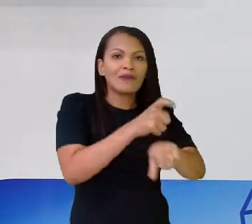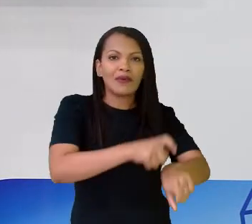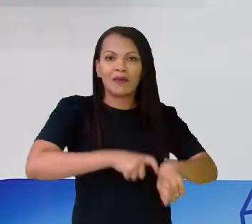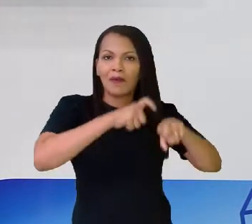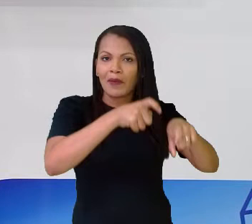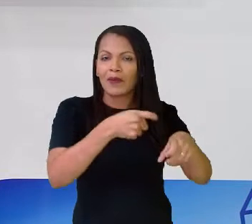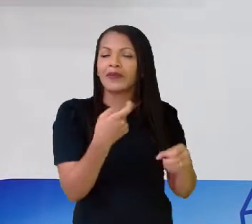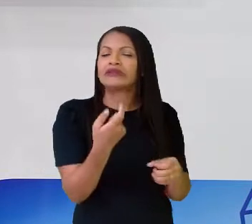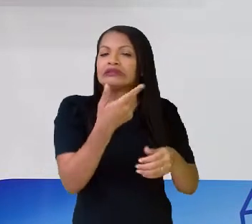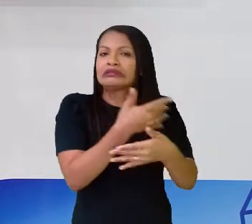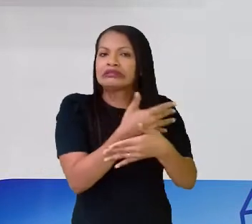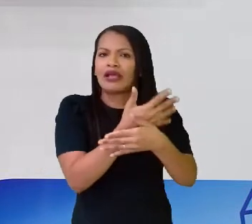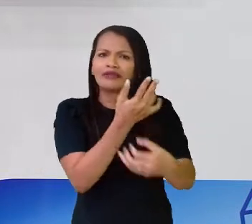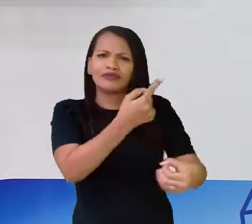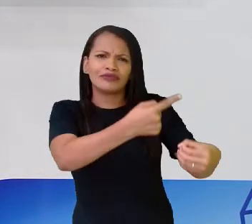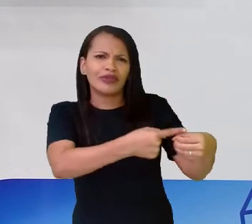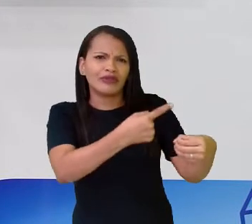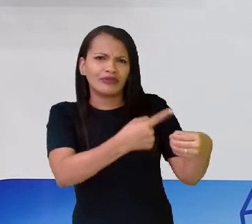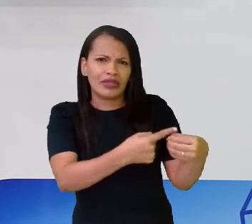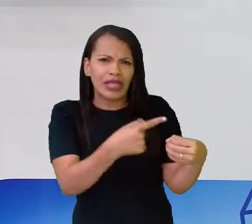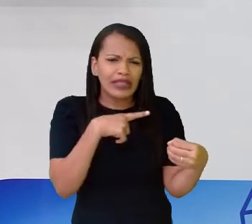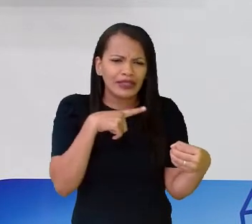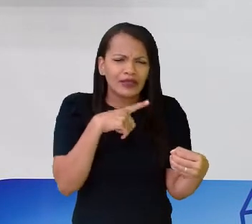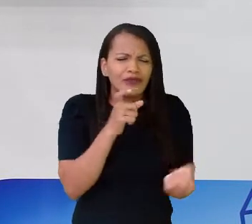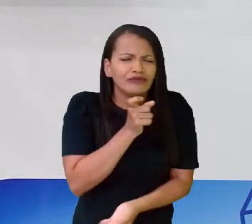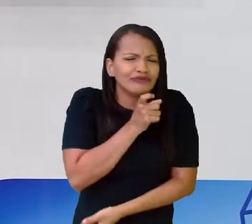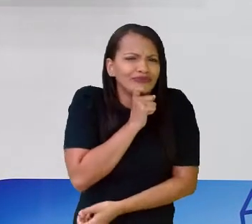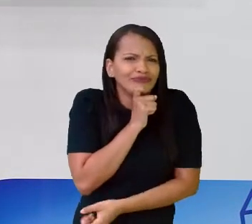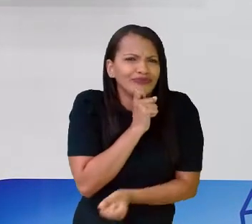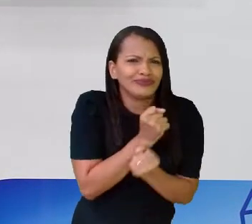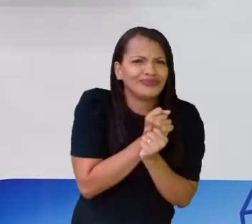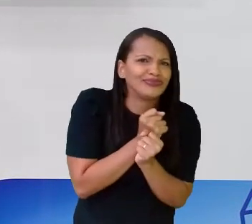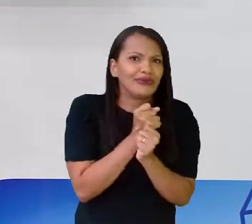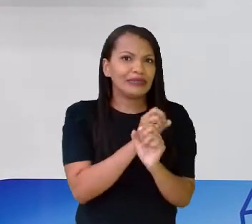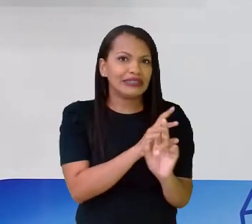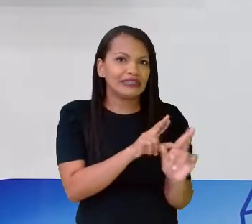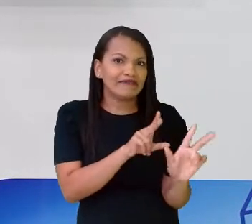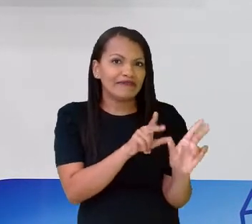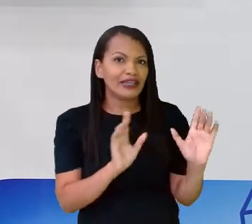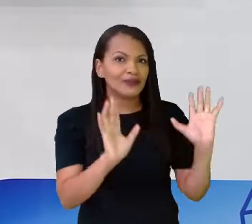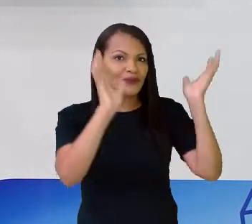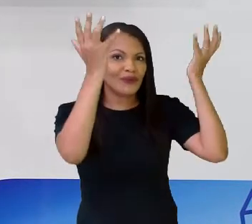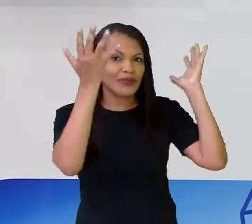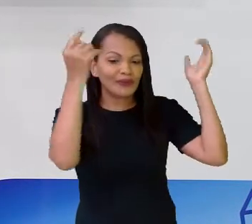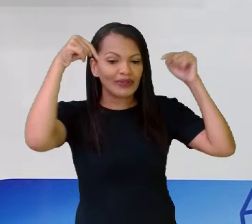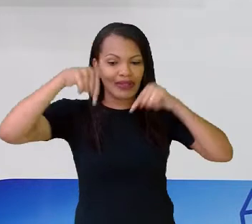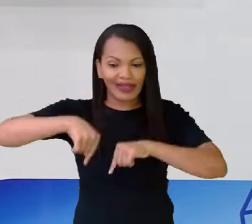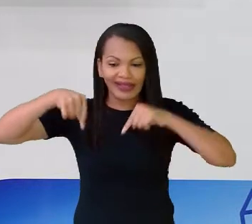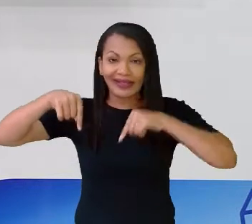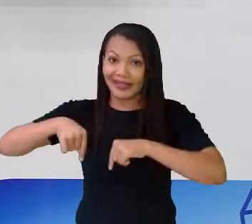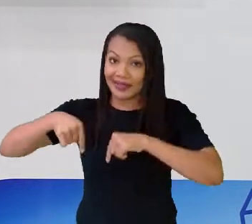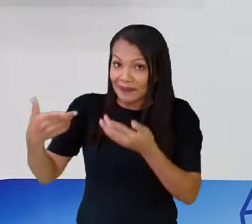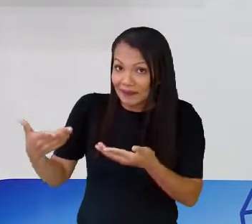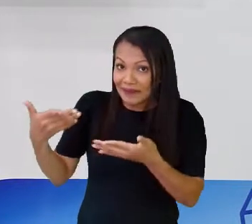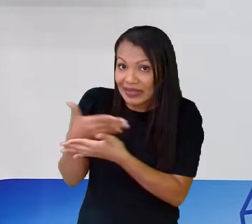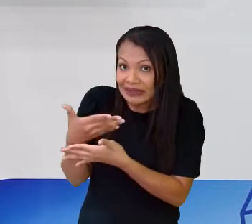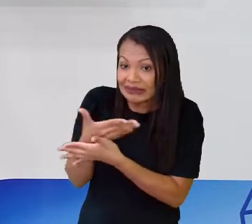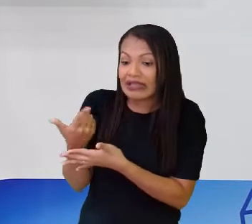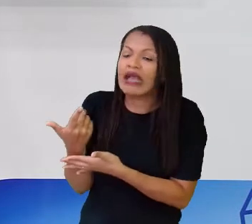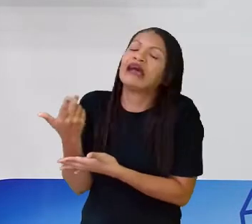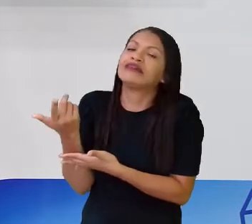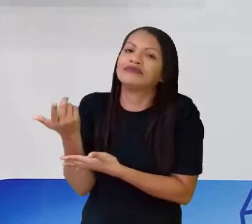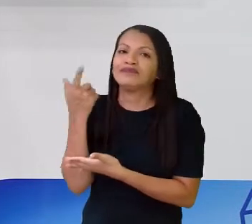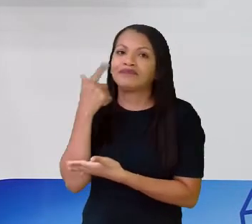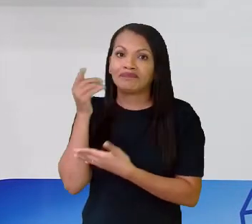do interior, que tem aquele clima um pouco mais frio, um pouco mais diferente daqui da capital? E aí, gente, fala pra